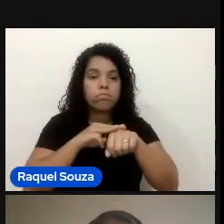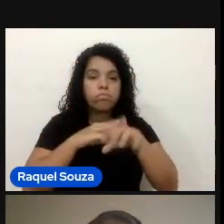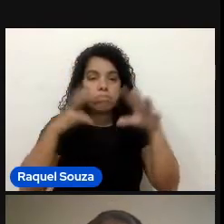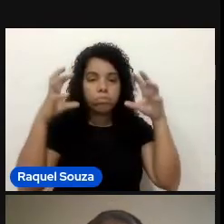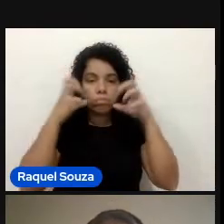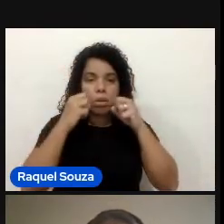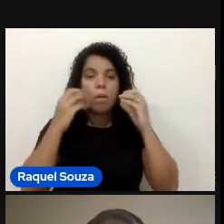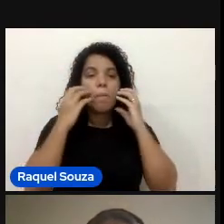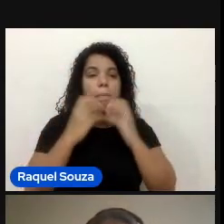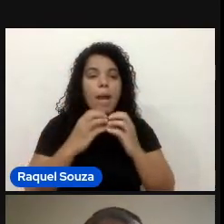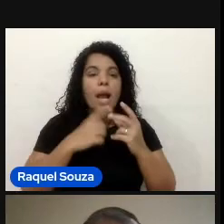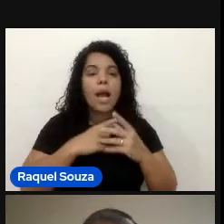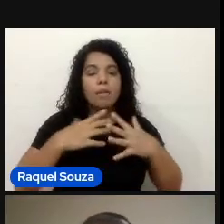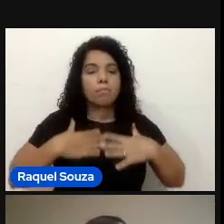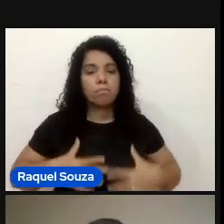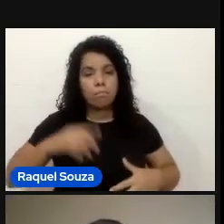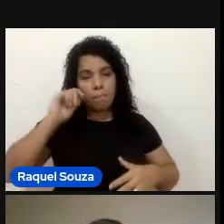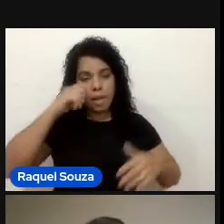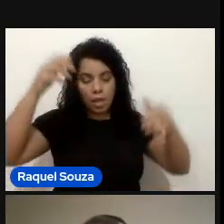uma camisa preta também.